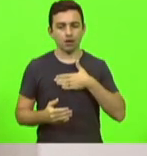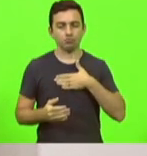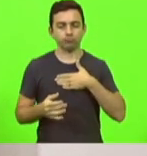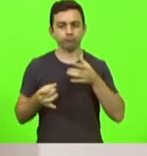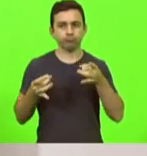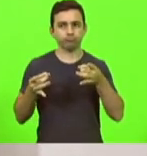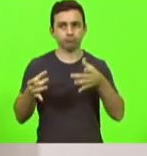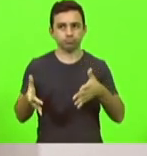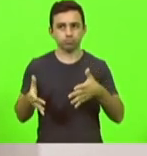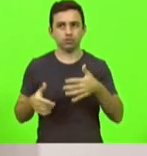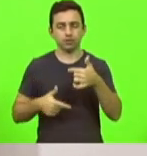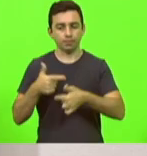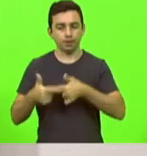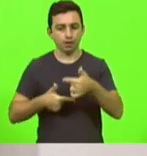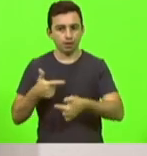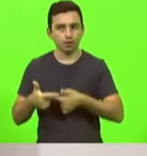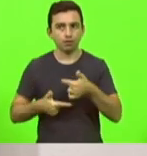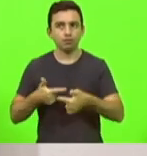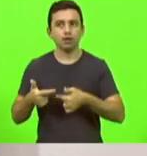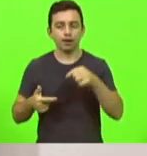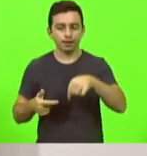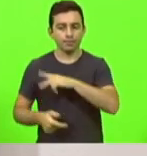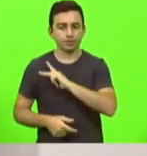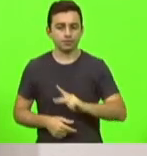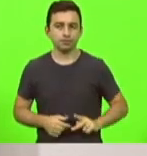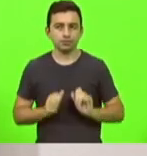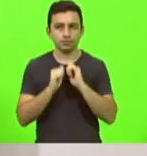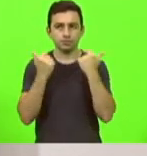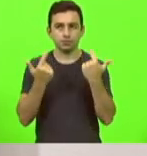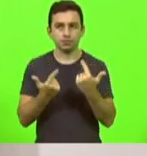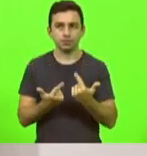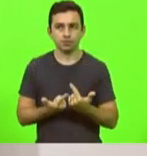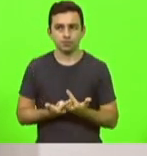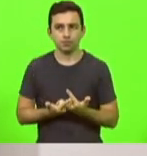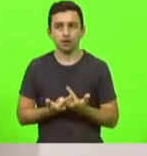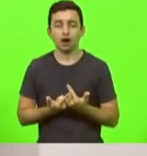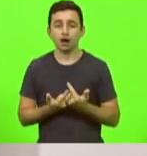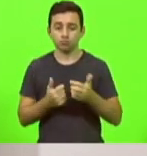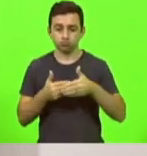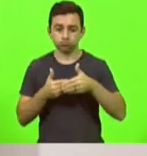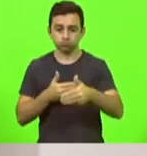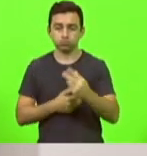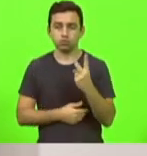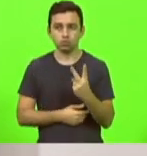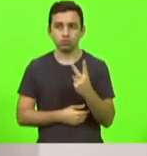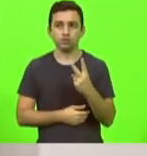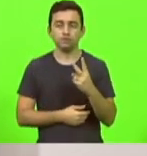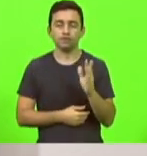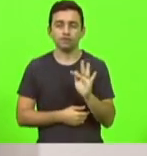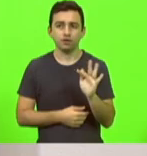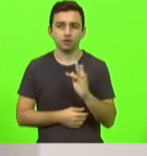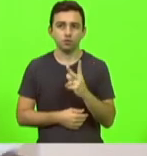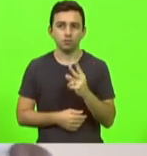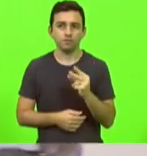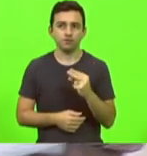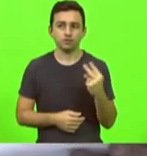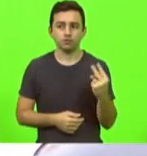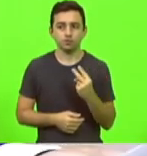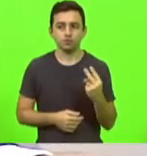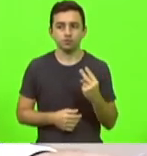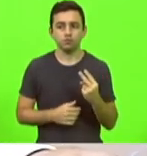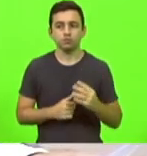ao cargo de presidente desta Assembleia Legislativa a contar de Dois de Fevereiro de 2022